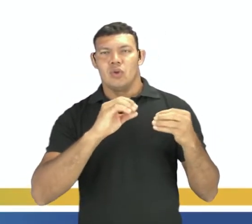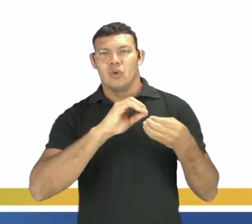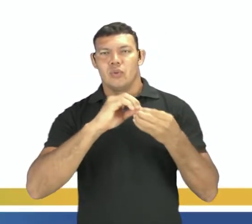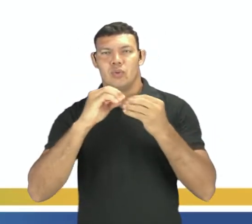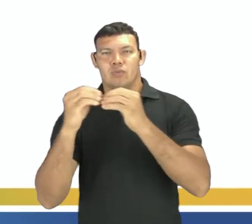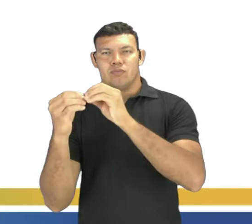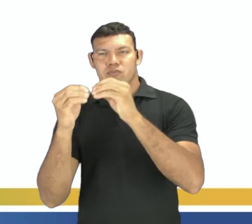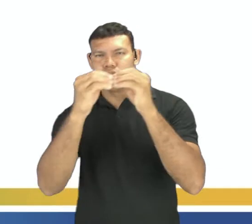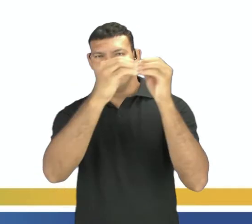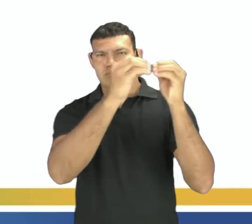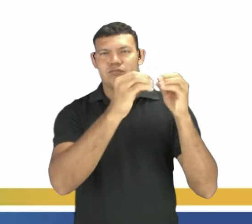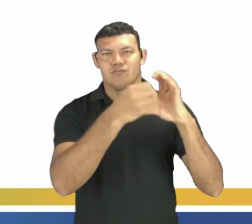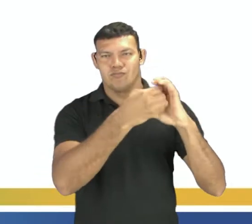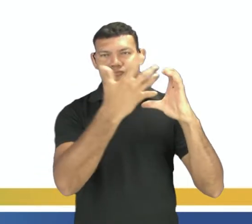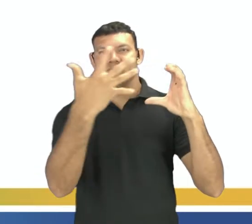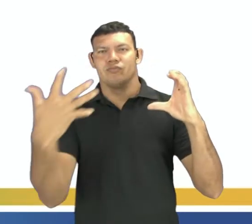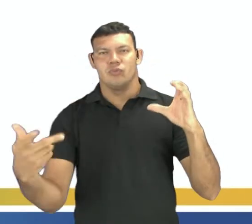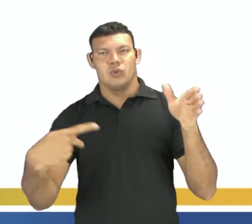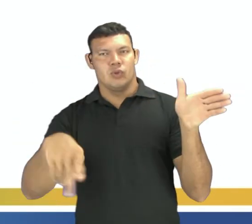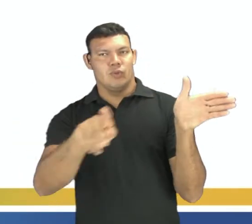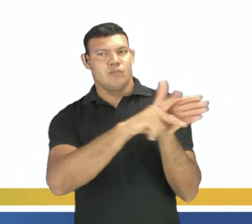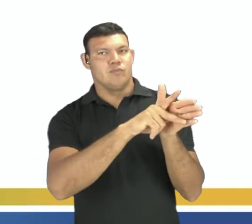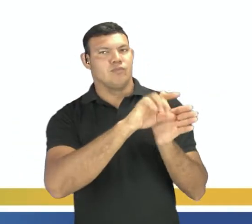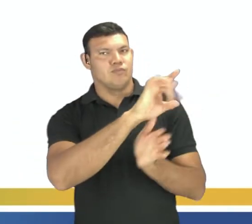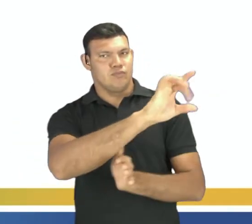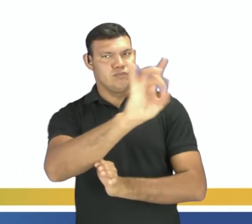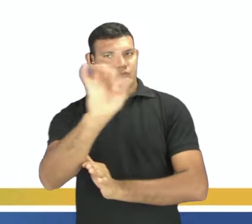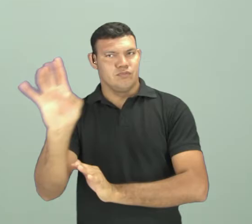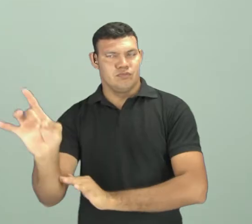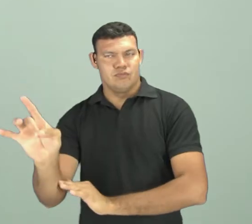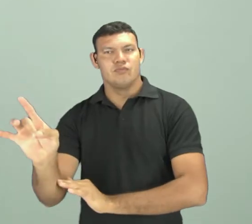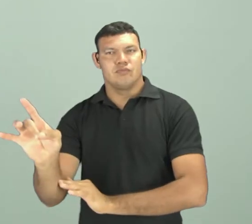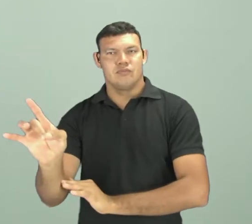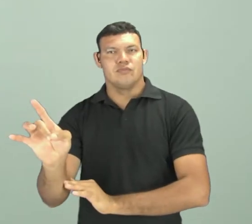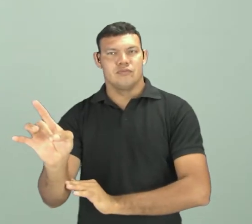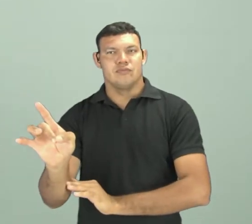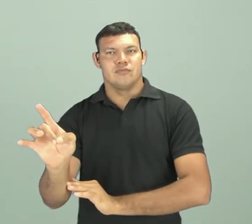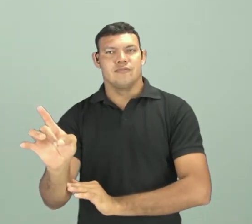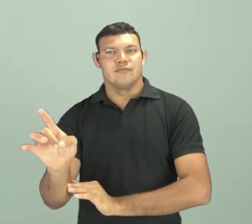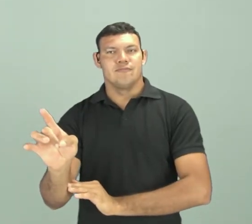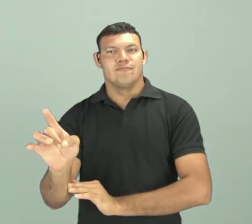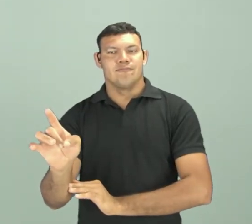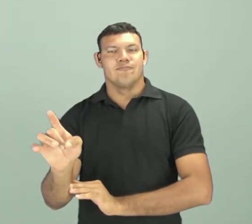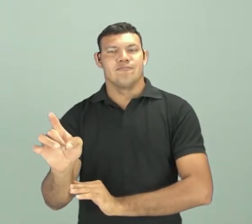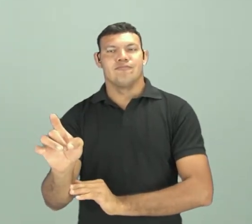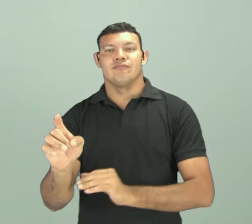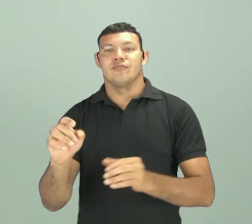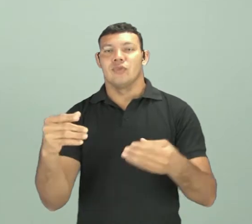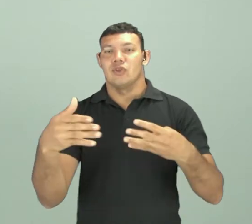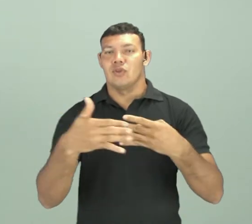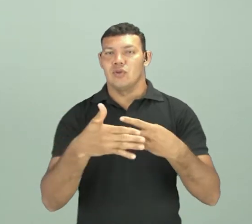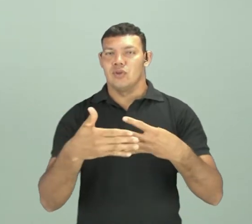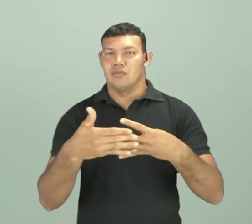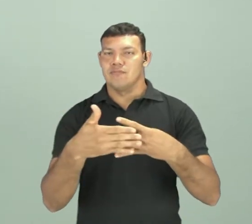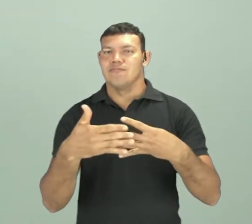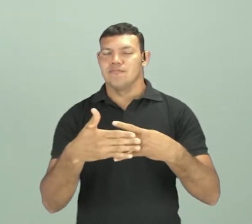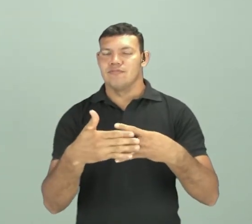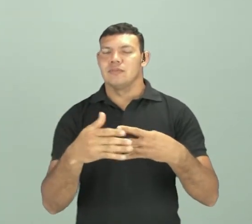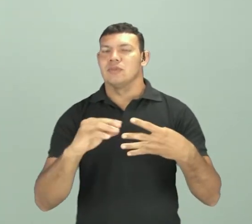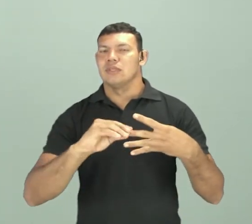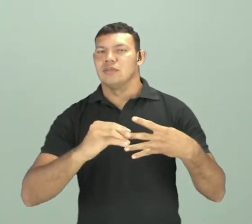mesmas características e formam um tecido. Então, essas células elas estão agrupadas, todas